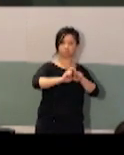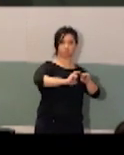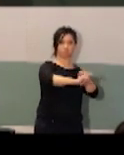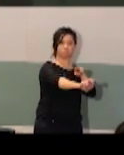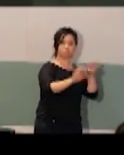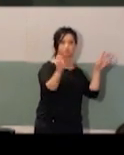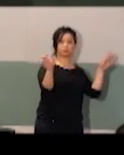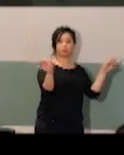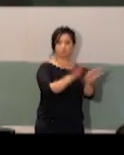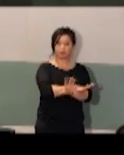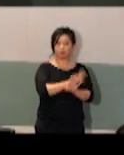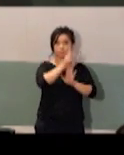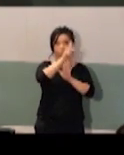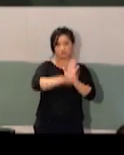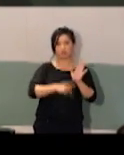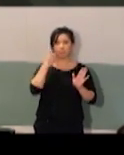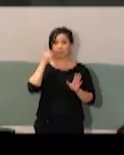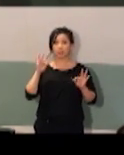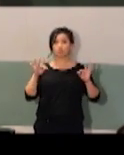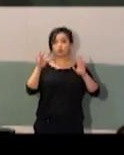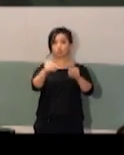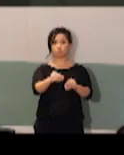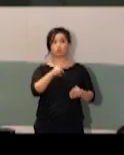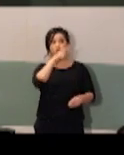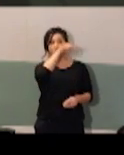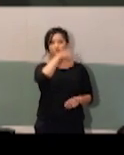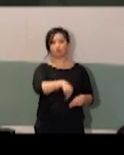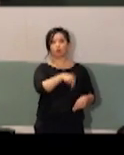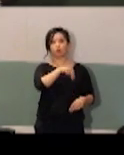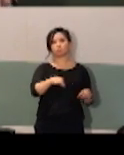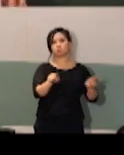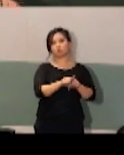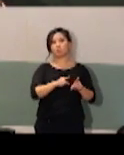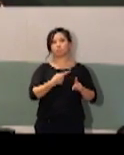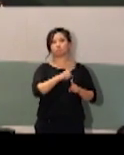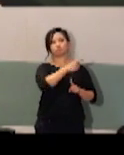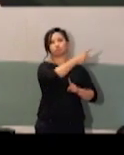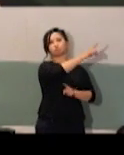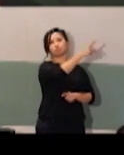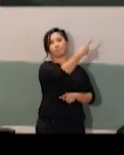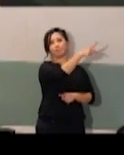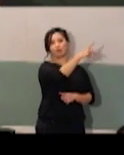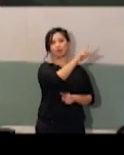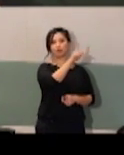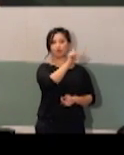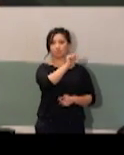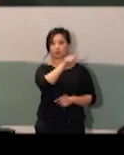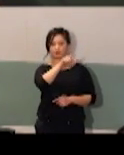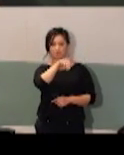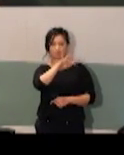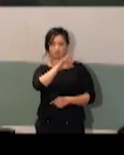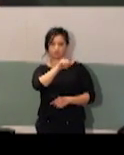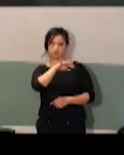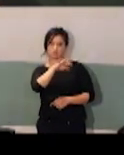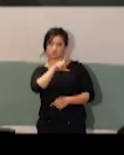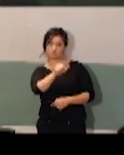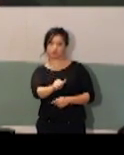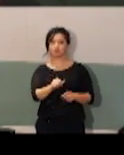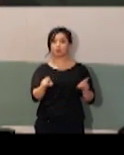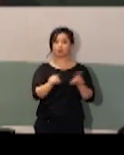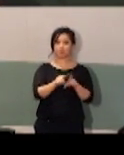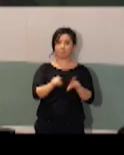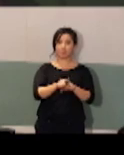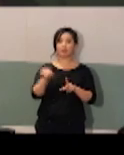prontos para atender toda a região norte até Planaltina. Nós precisamos ativar essa linha de trem para um veículo leve sobre